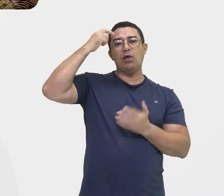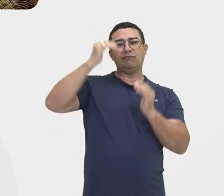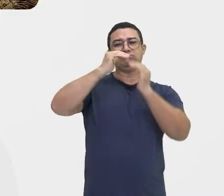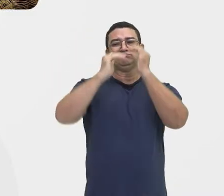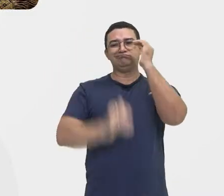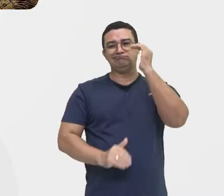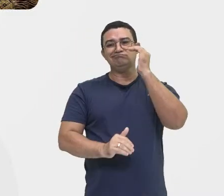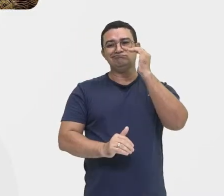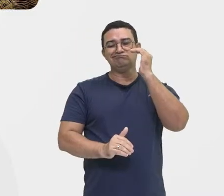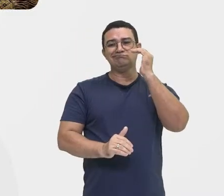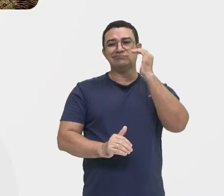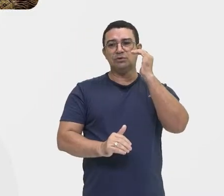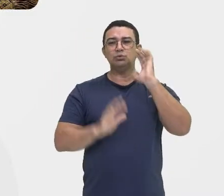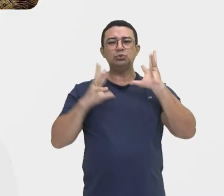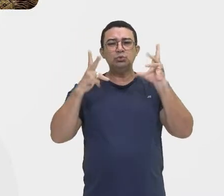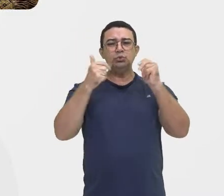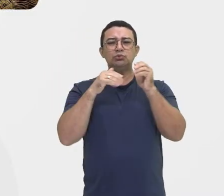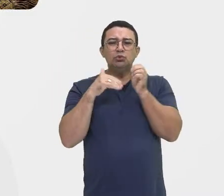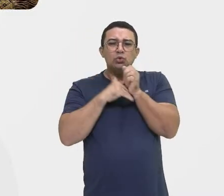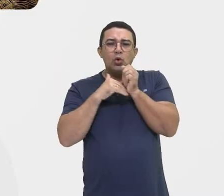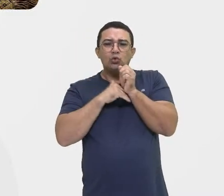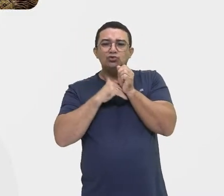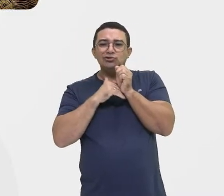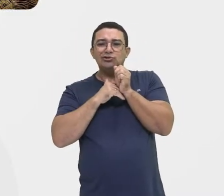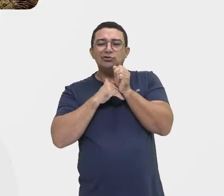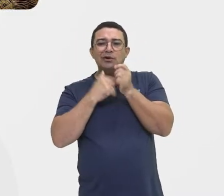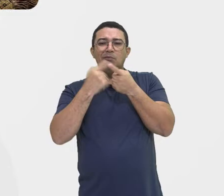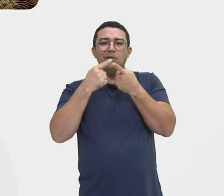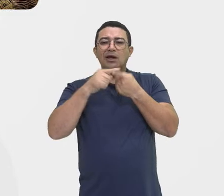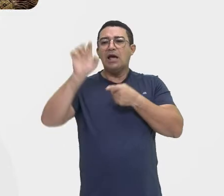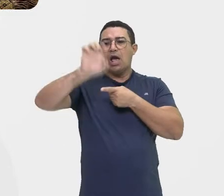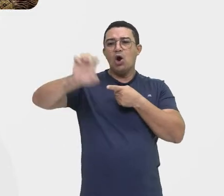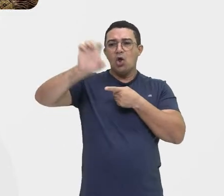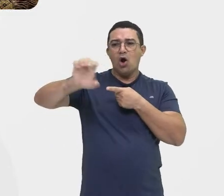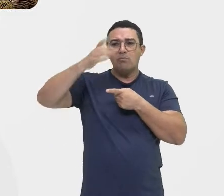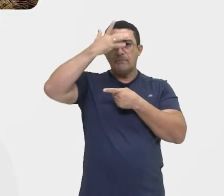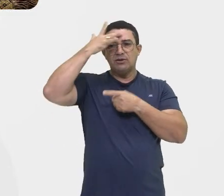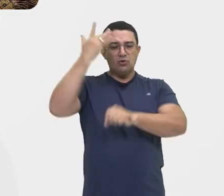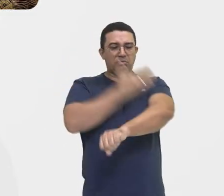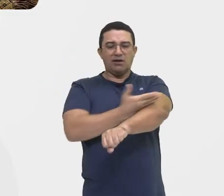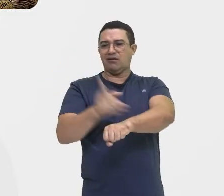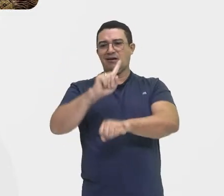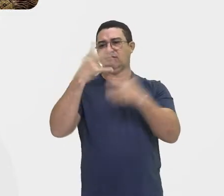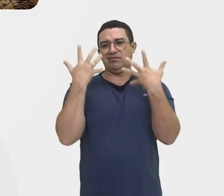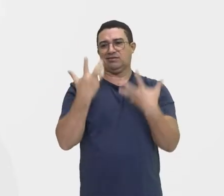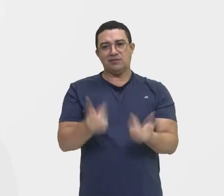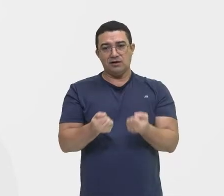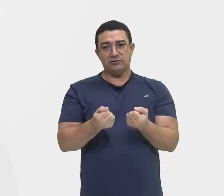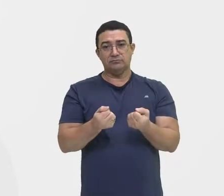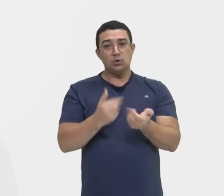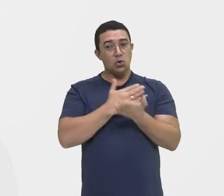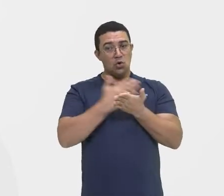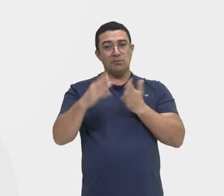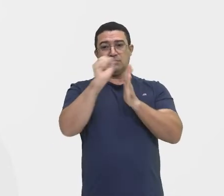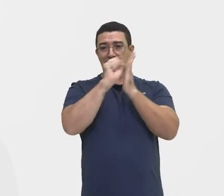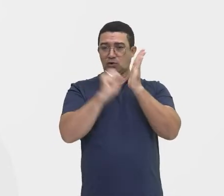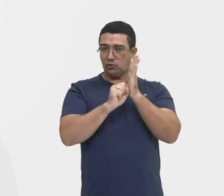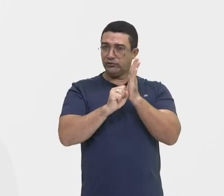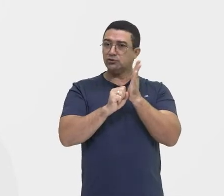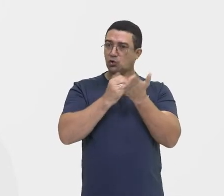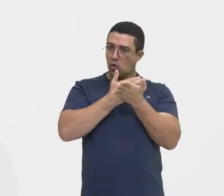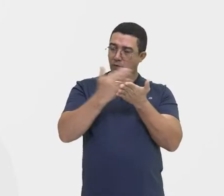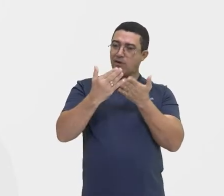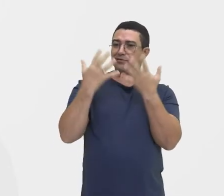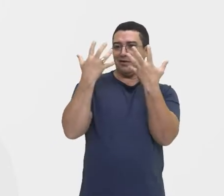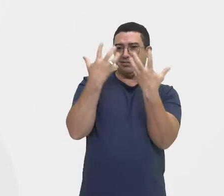era muito velado, tudo escondido, né? Todas as manifestações culturais deles. A partir do século XX, começaram a